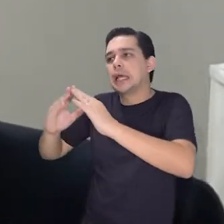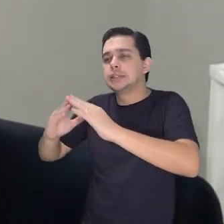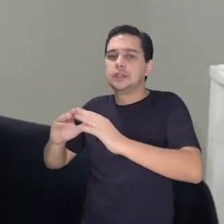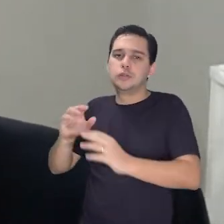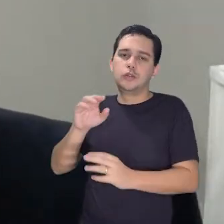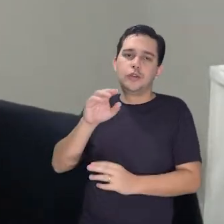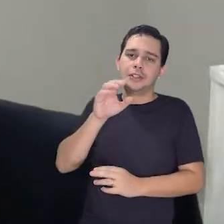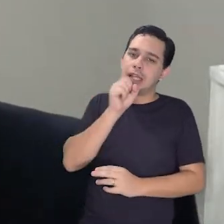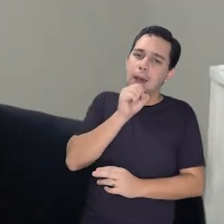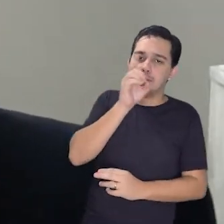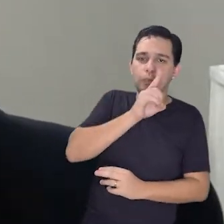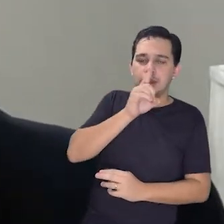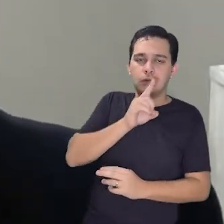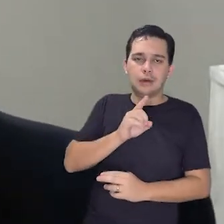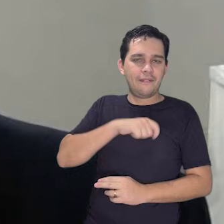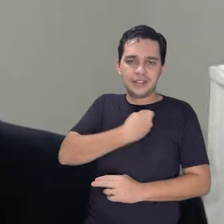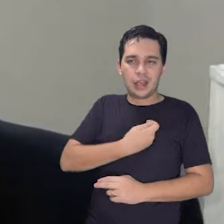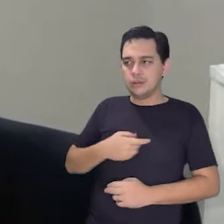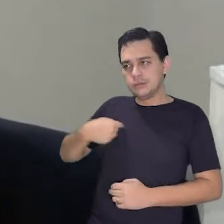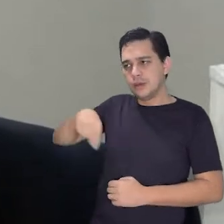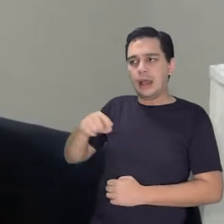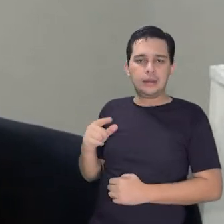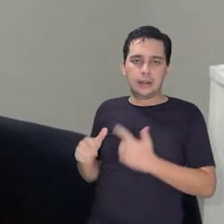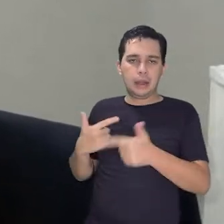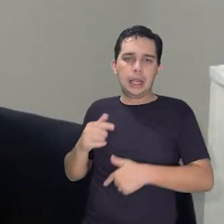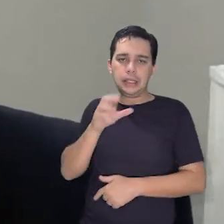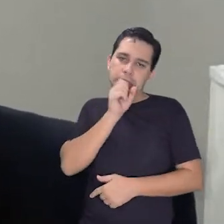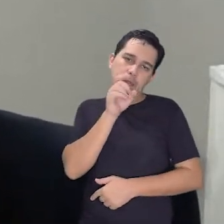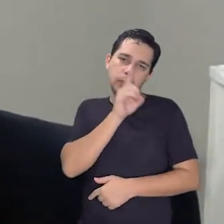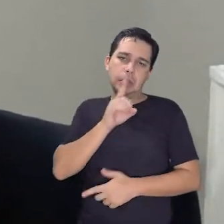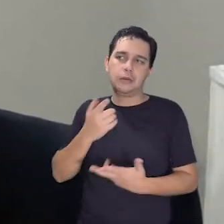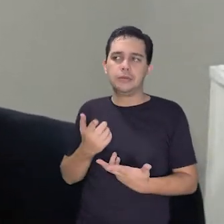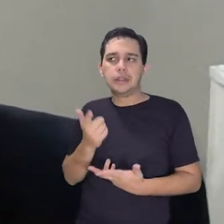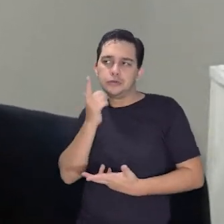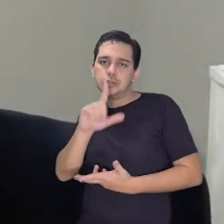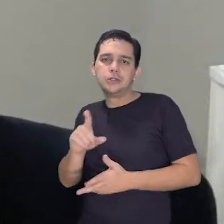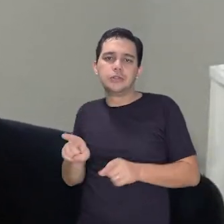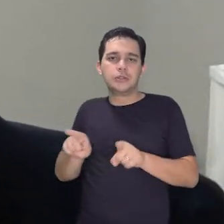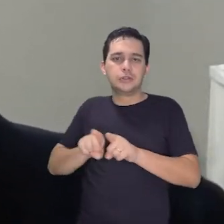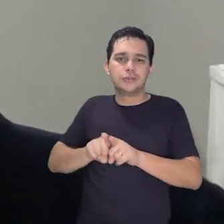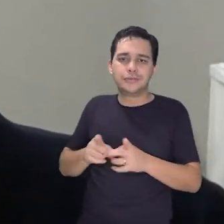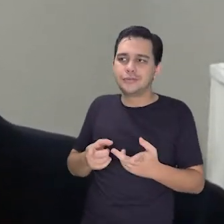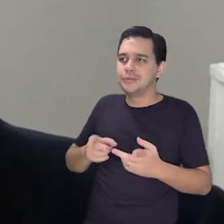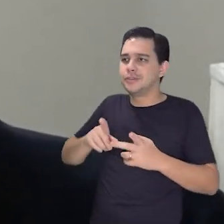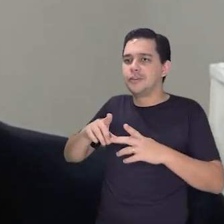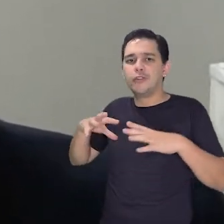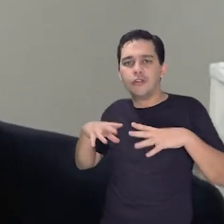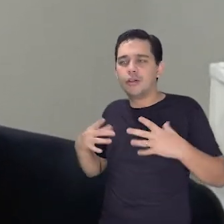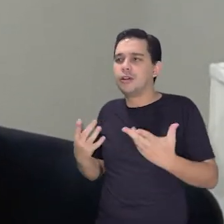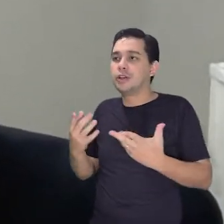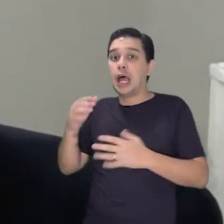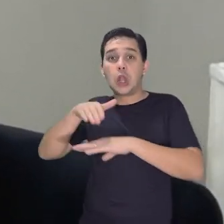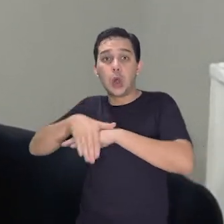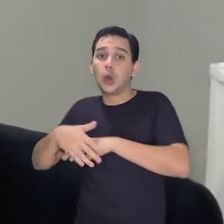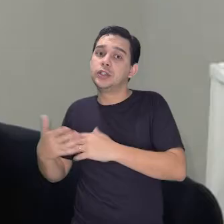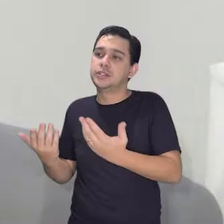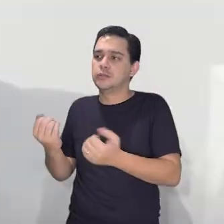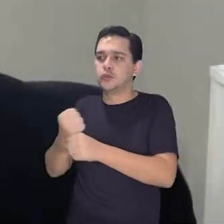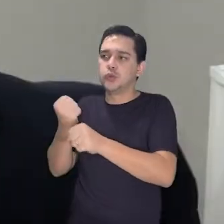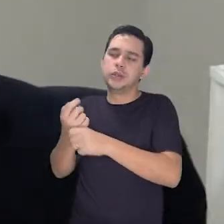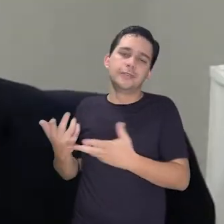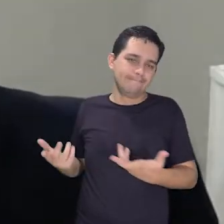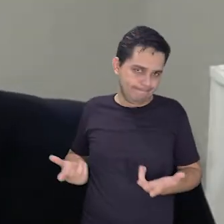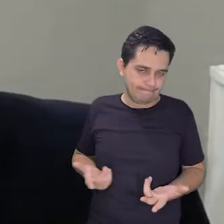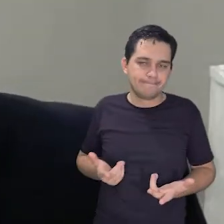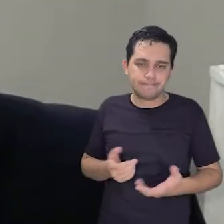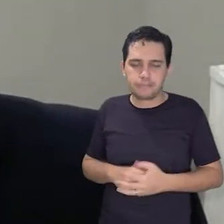período noturno. Então, o objetivo básico dessa ação civil pública é desocupar a área e recuperar toda essa área degradada.